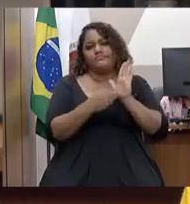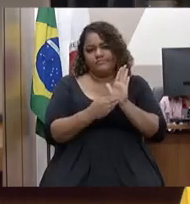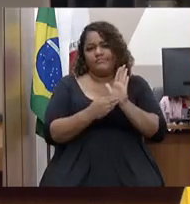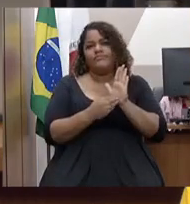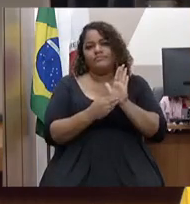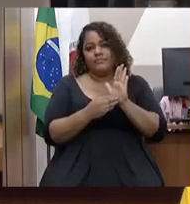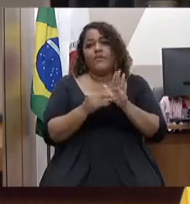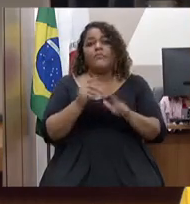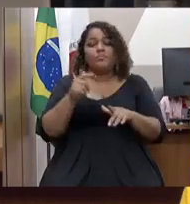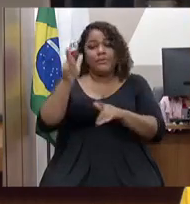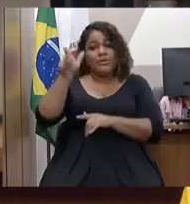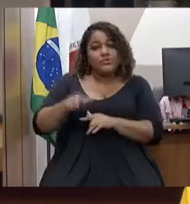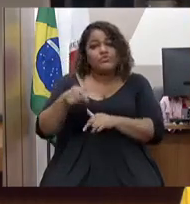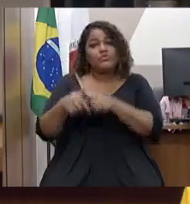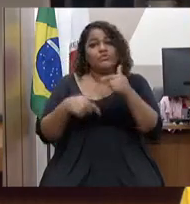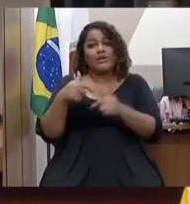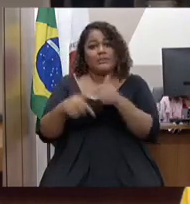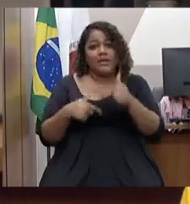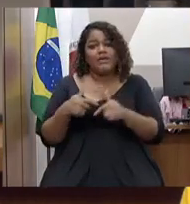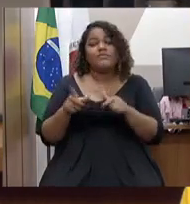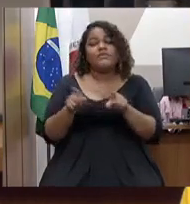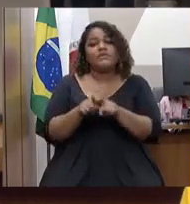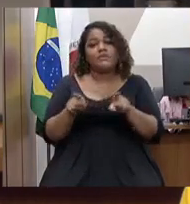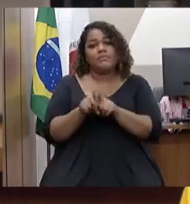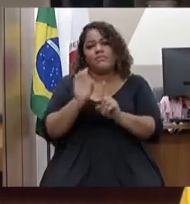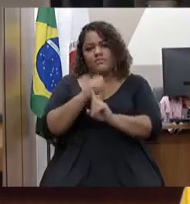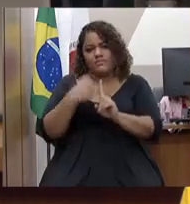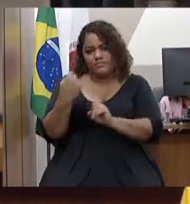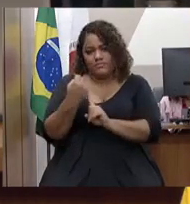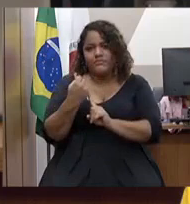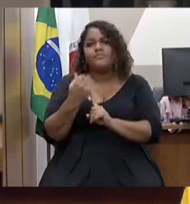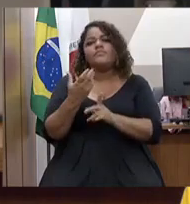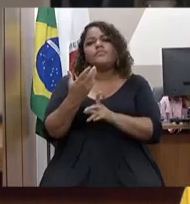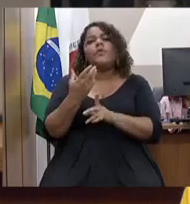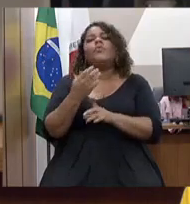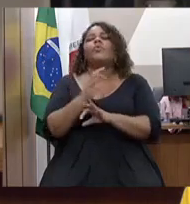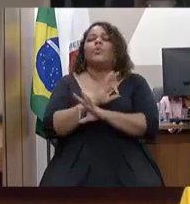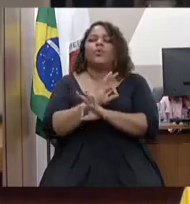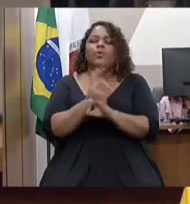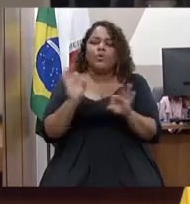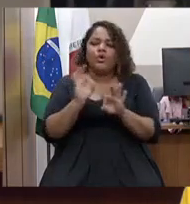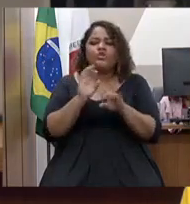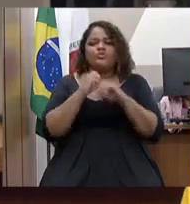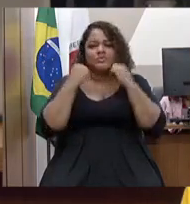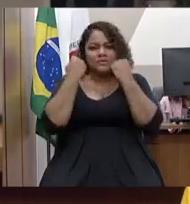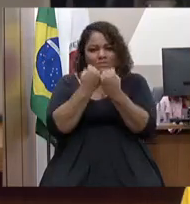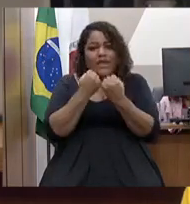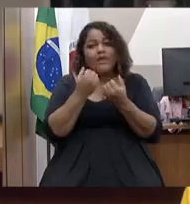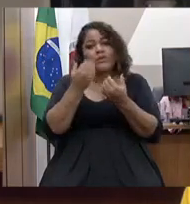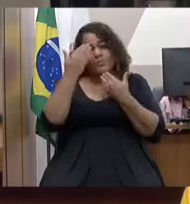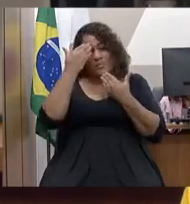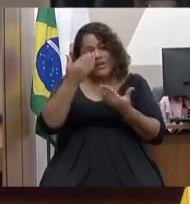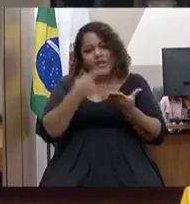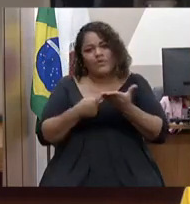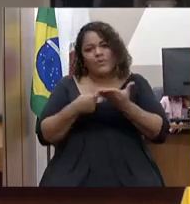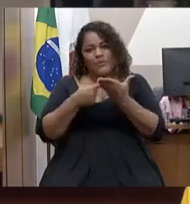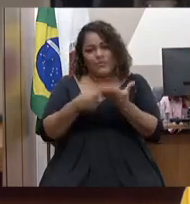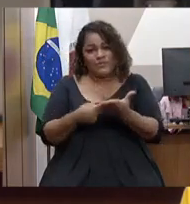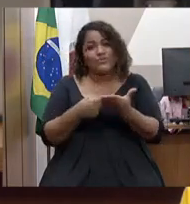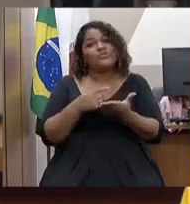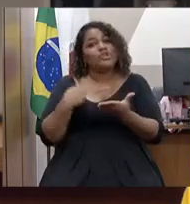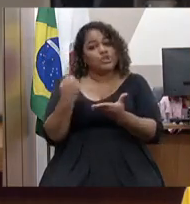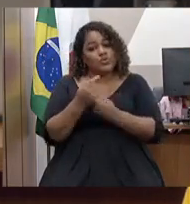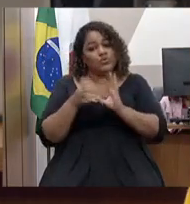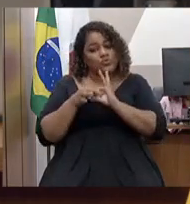sociedade então em nome da Força Sindical agradeço a todo Desejo que todos tenha um ótimo seminário e muito obrigado pelo convite e vamos em frente que os nossos